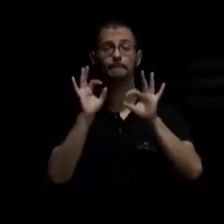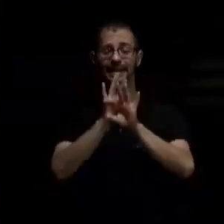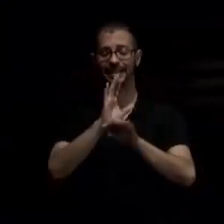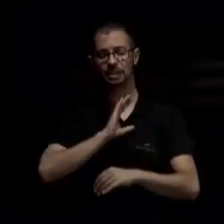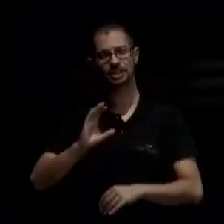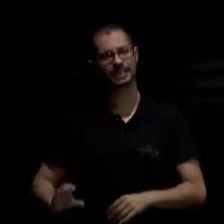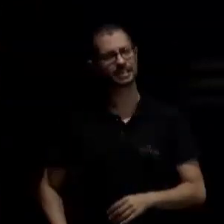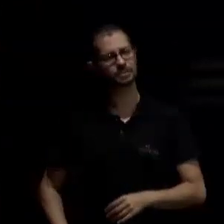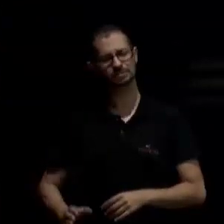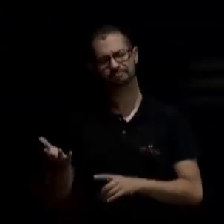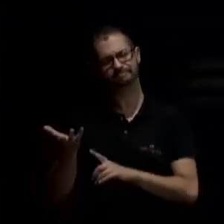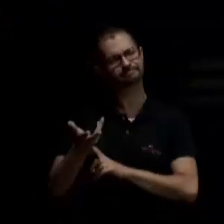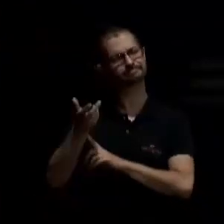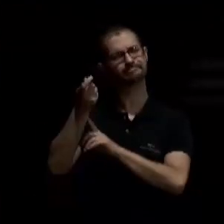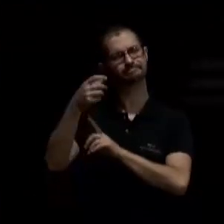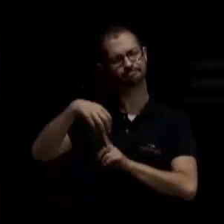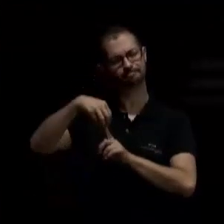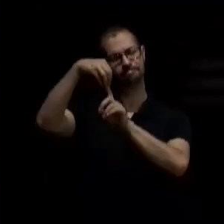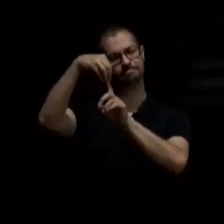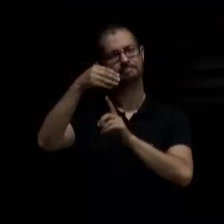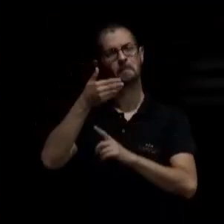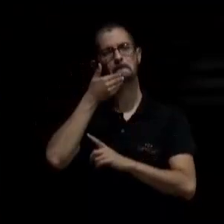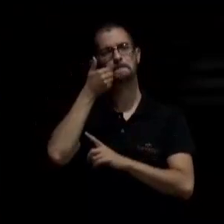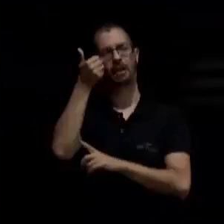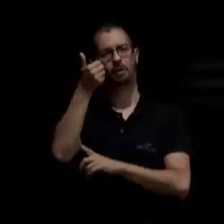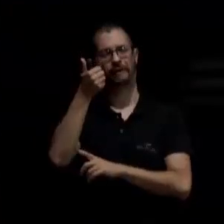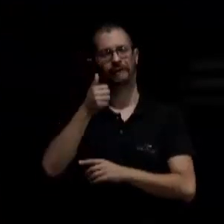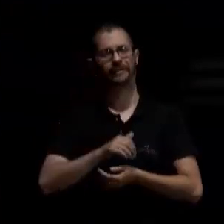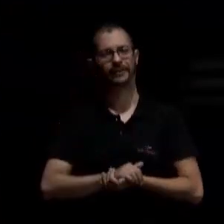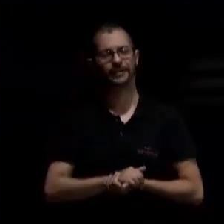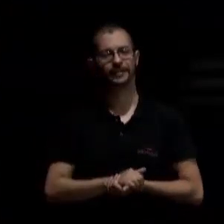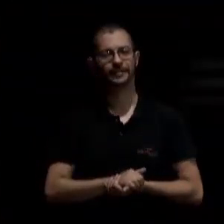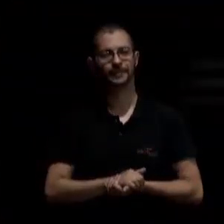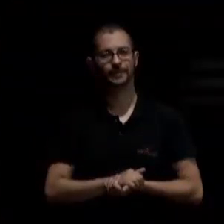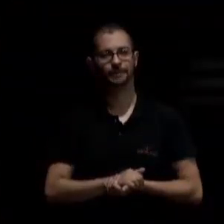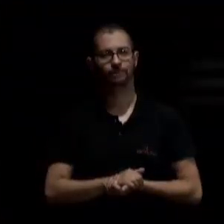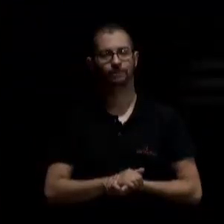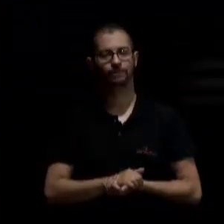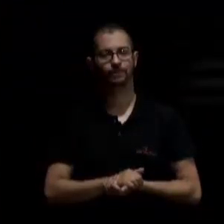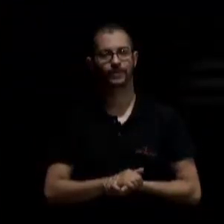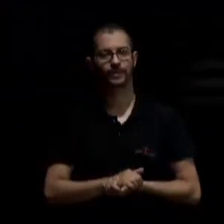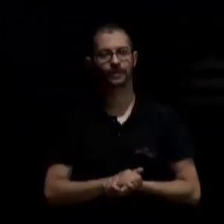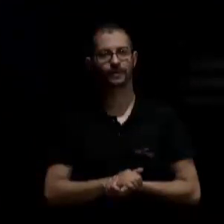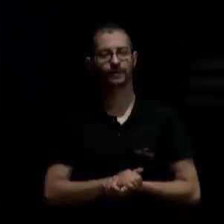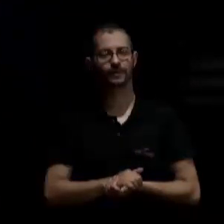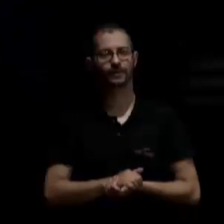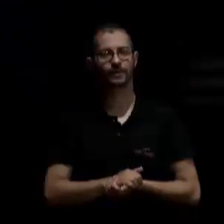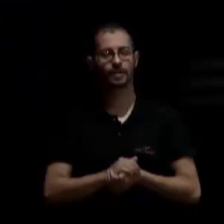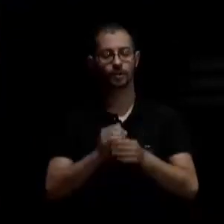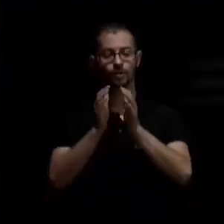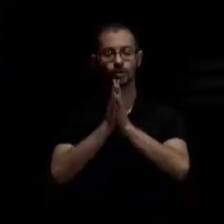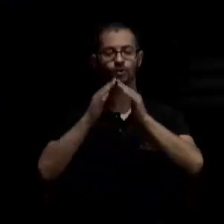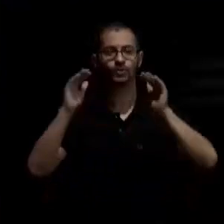maior patrimônio. Eu gosto do que a Bíblia traz nas suas entrelinhas. Logo que os anjos